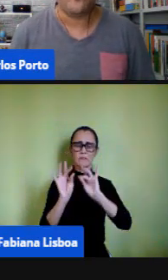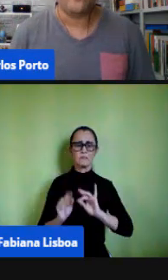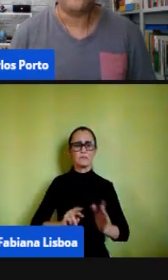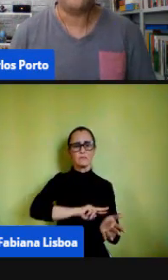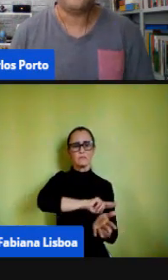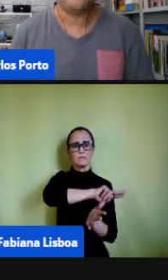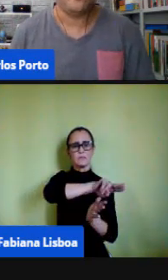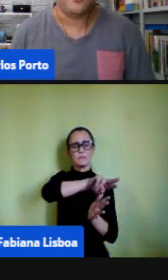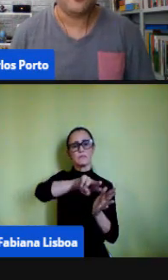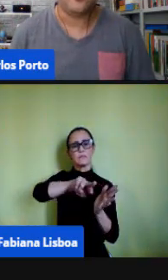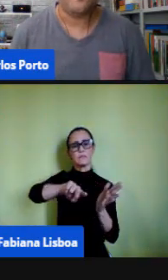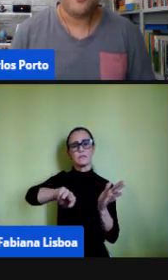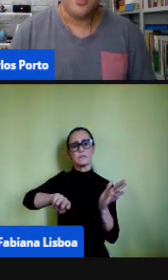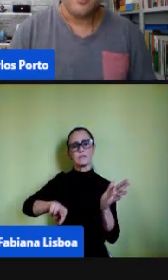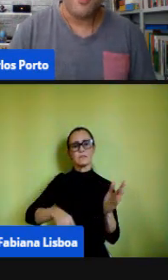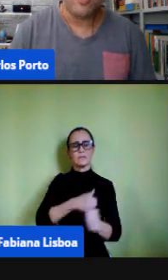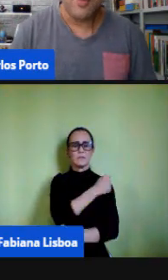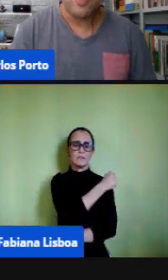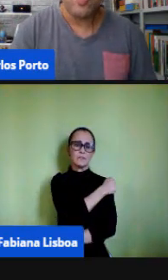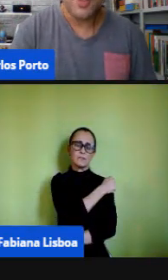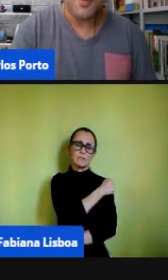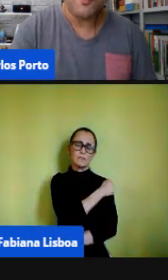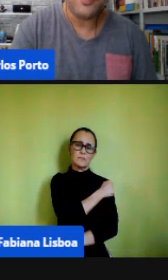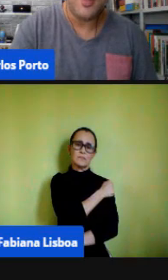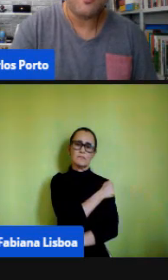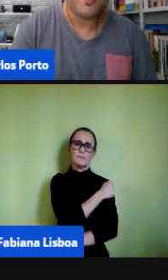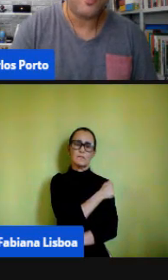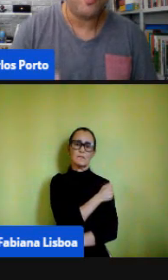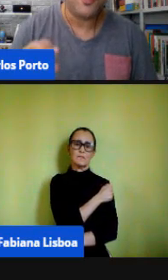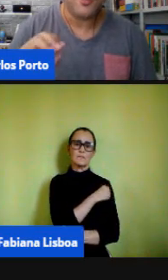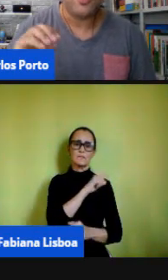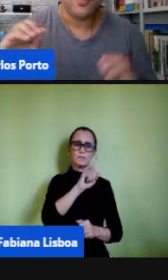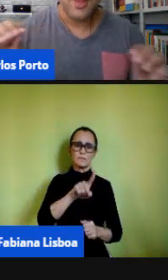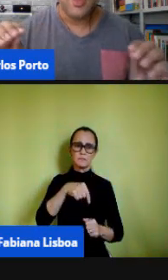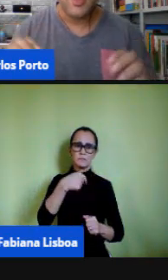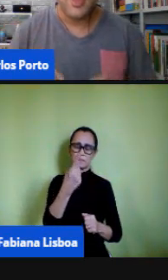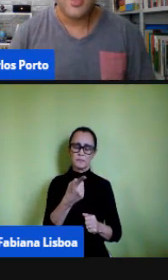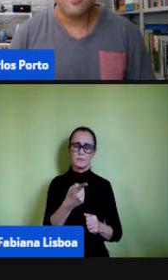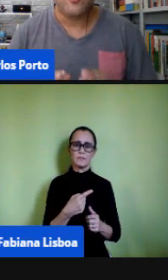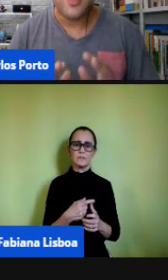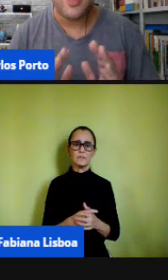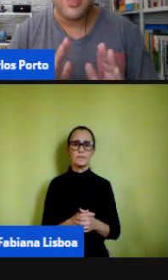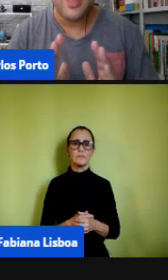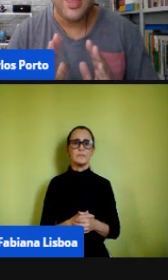de todos os estudantes. Passo mais um aqui para vocês, para que nós podermos